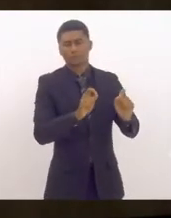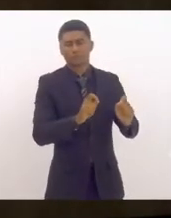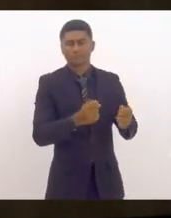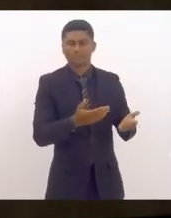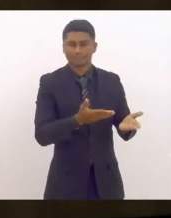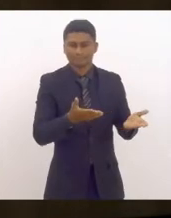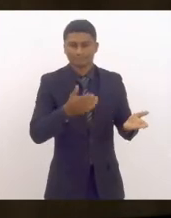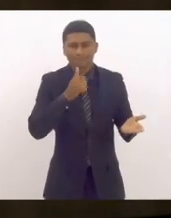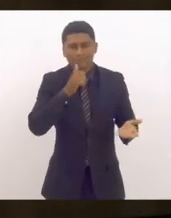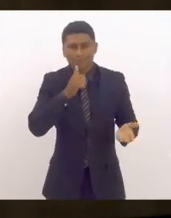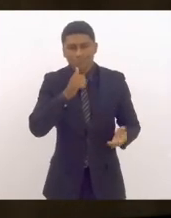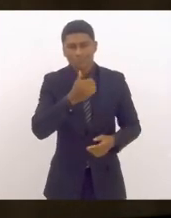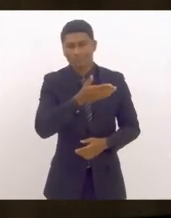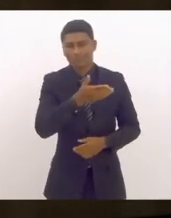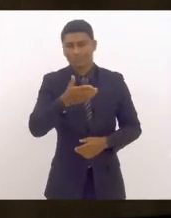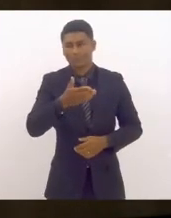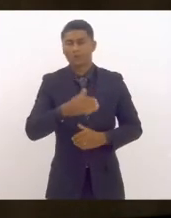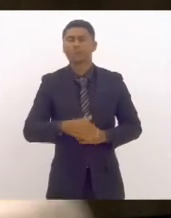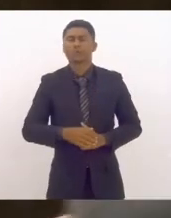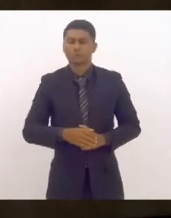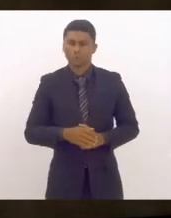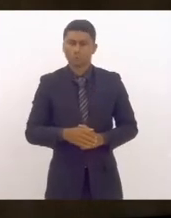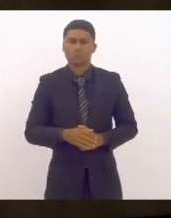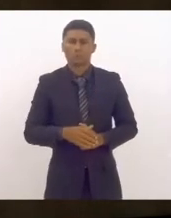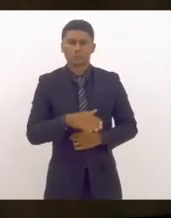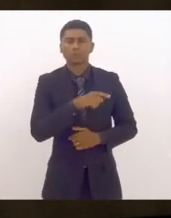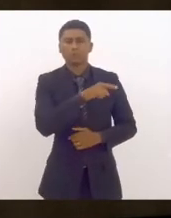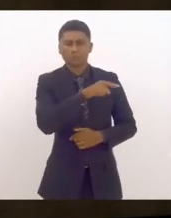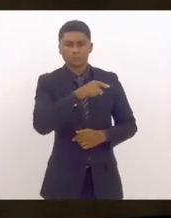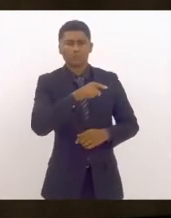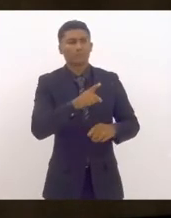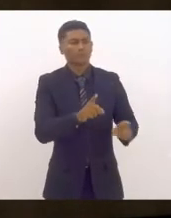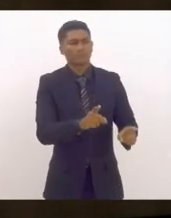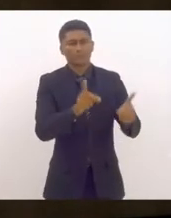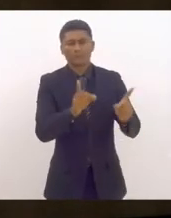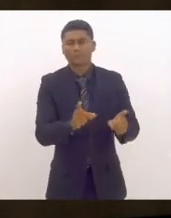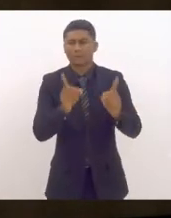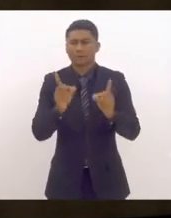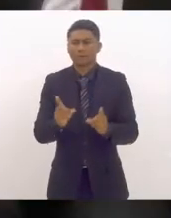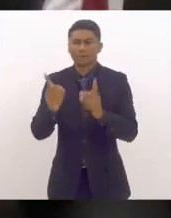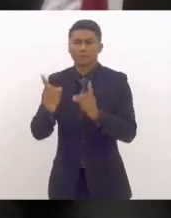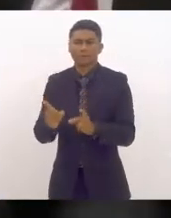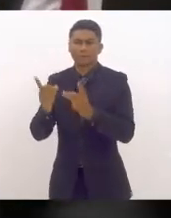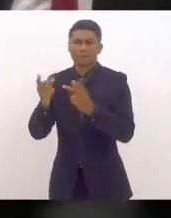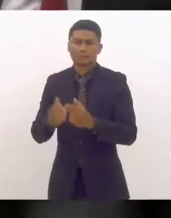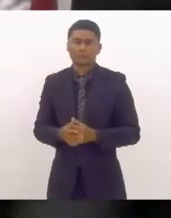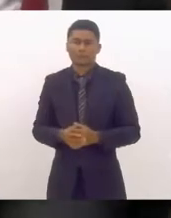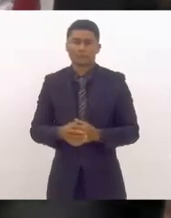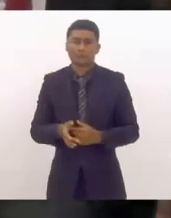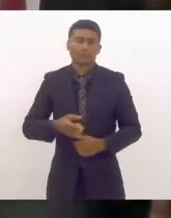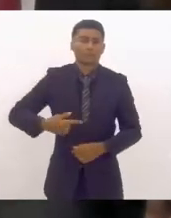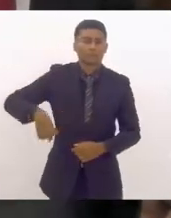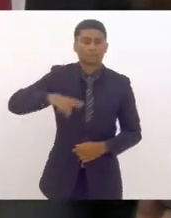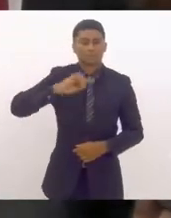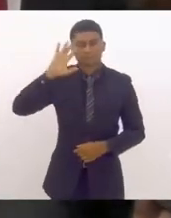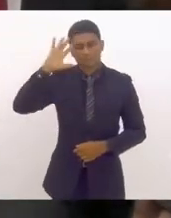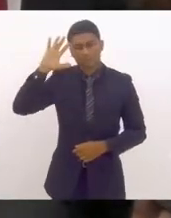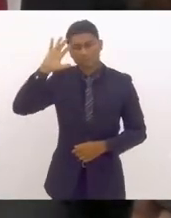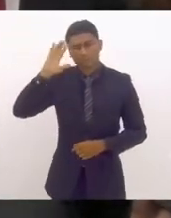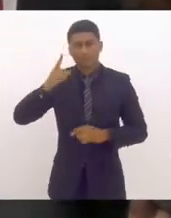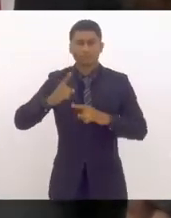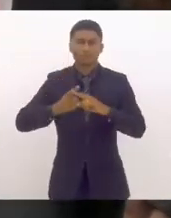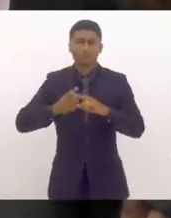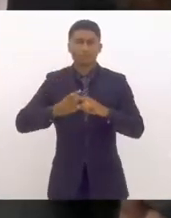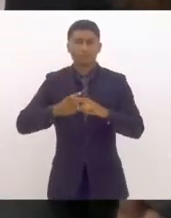massa, são as mulheres que conduzem e que vendem esses quitutes. Então, nós pensamos nesse projeto para que, em